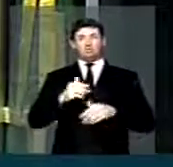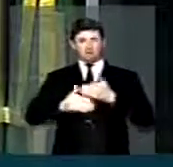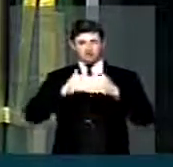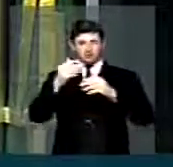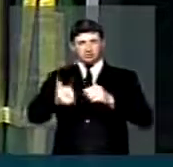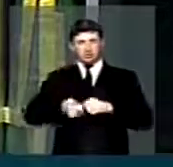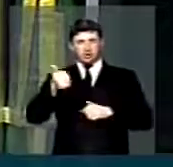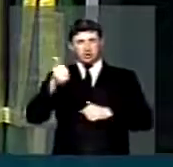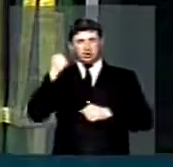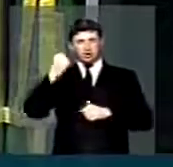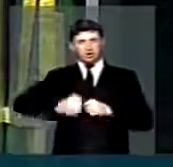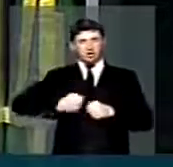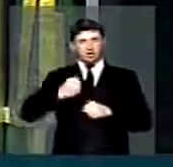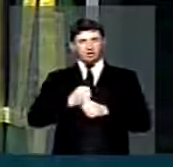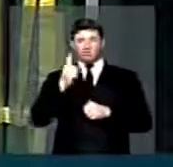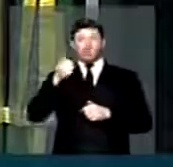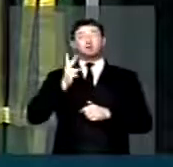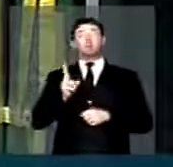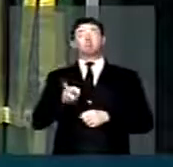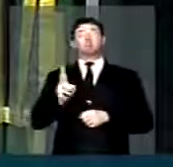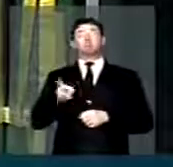seguinte. Você só se mantém.